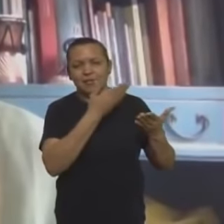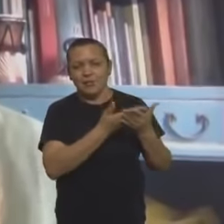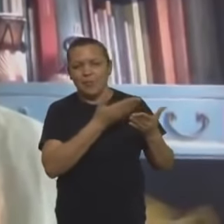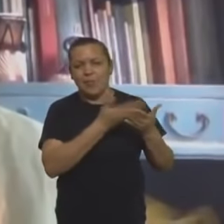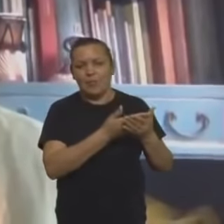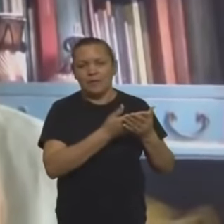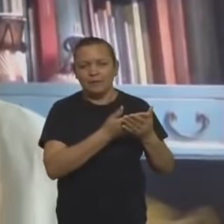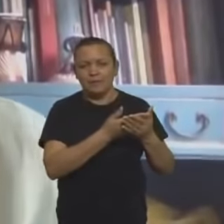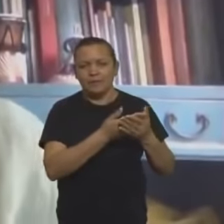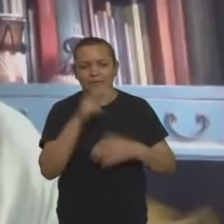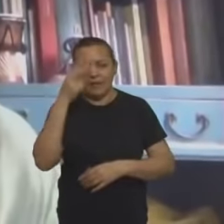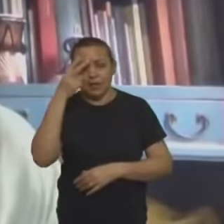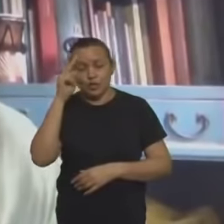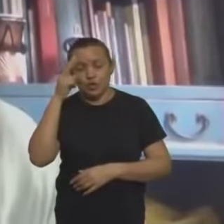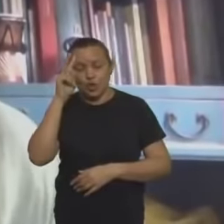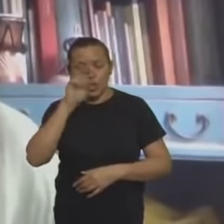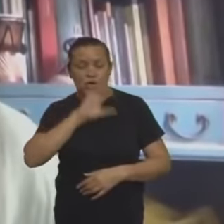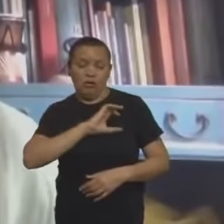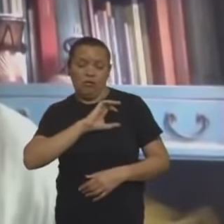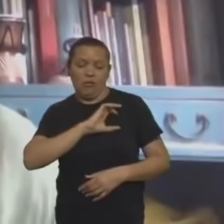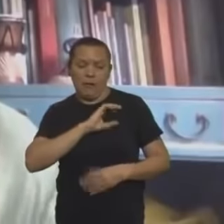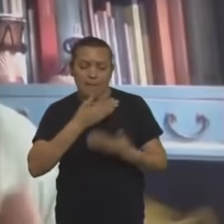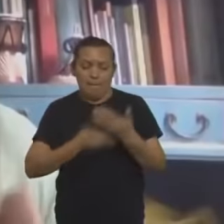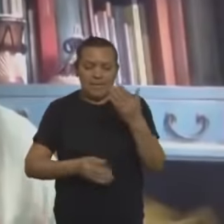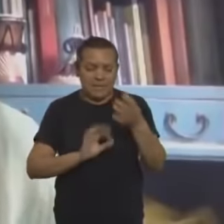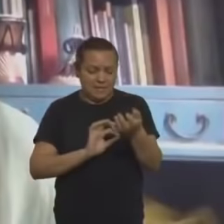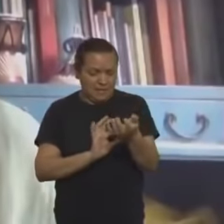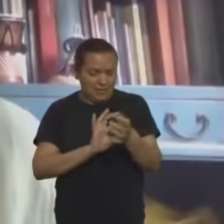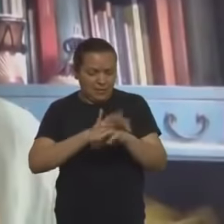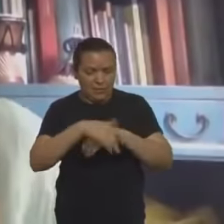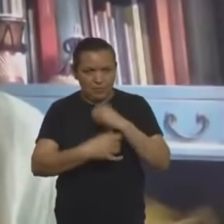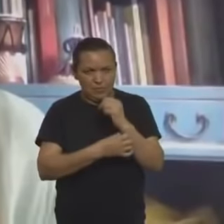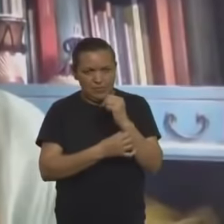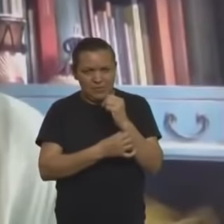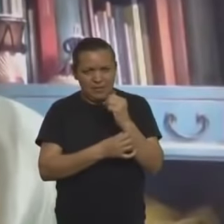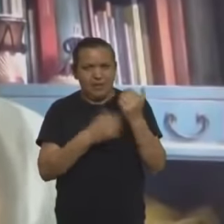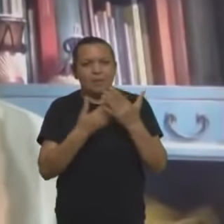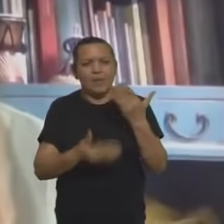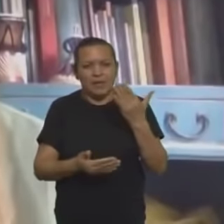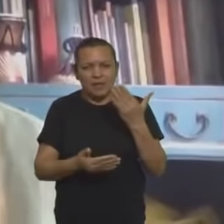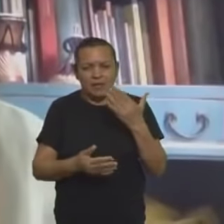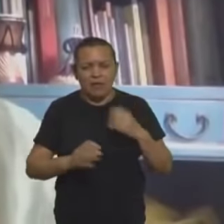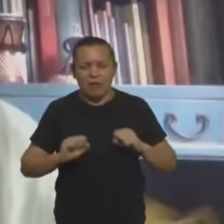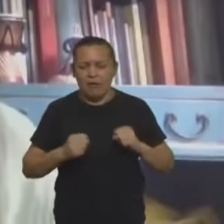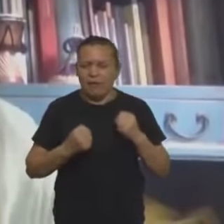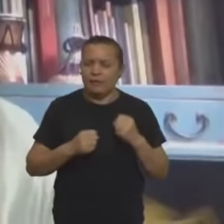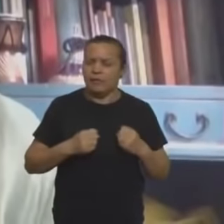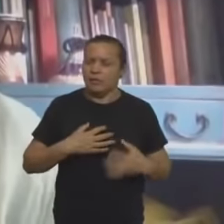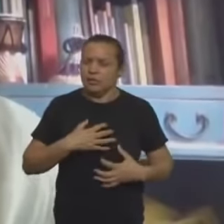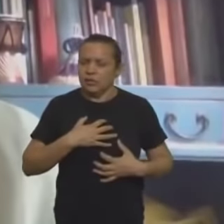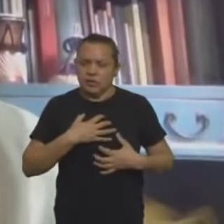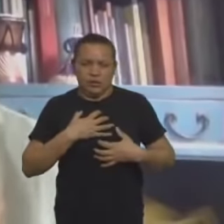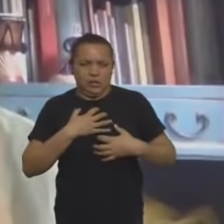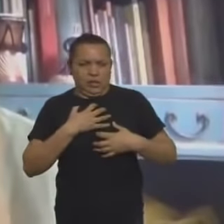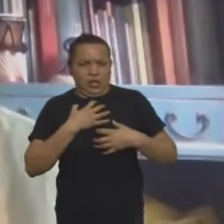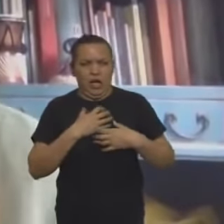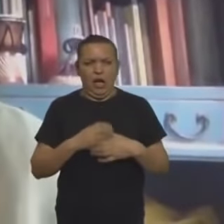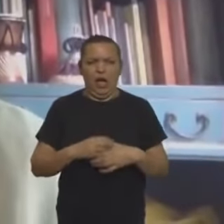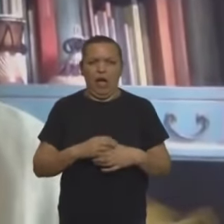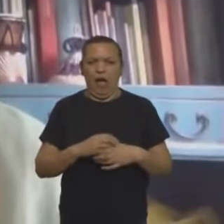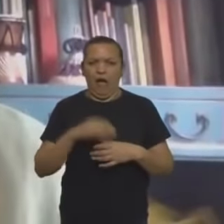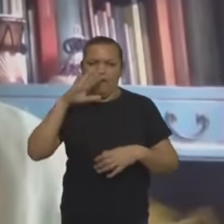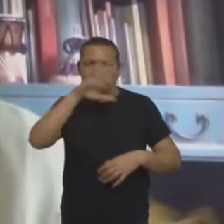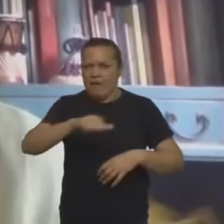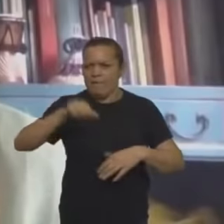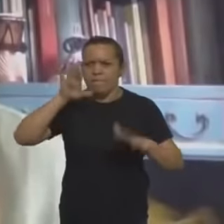história da Janete, e a gente está contando da amígdala, e que ela ficou muito brava, que ela julgou a amiga, chamou